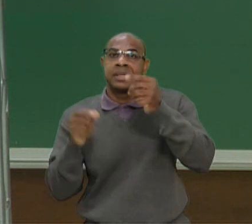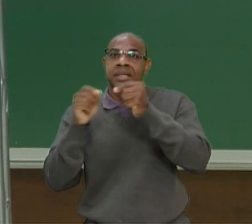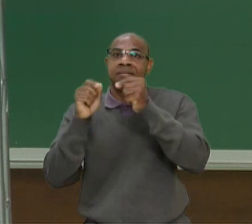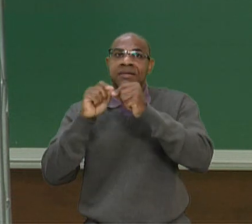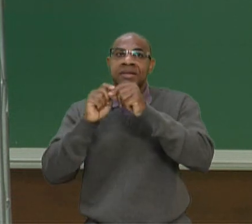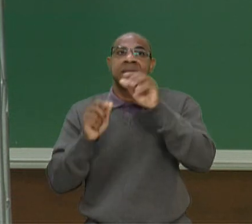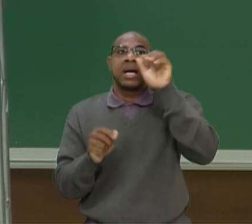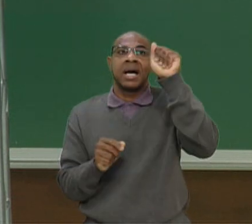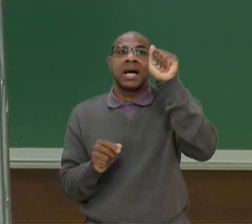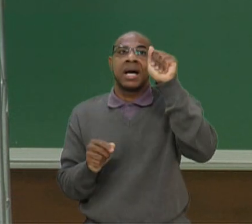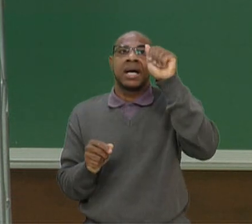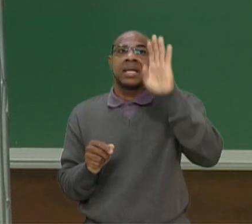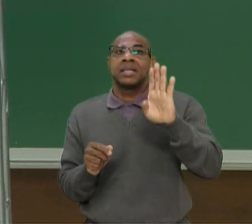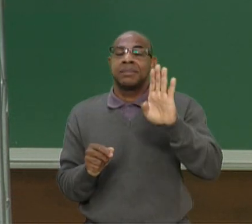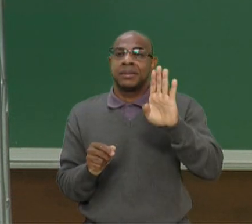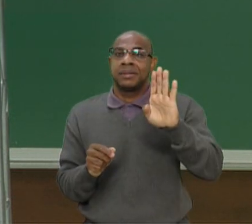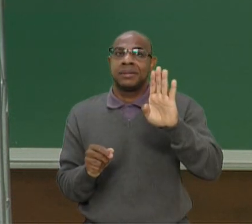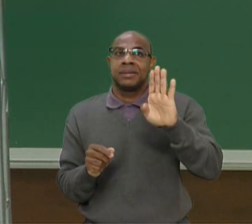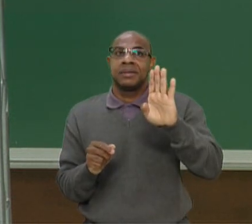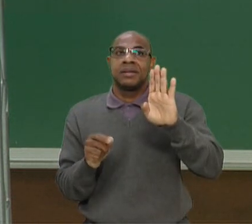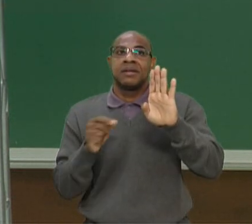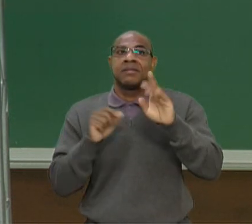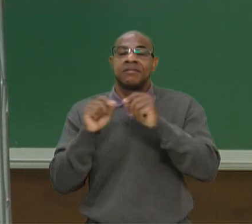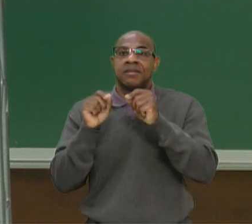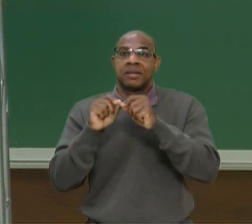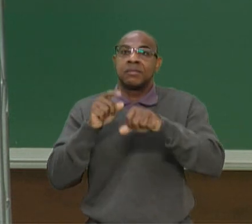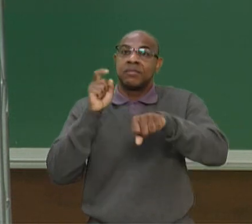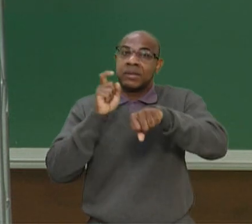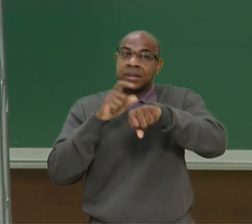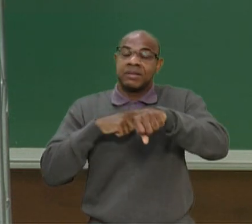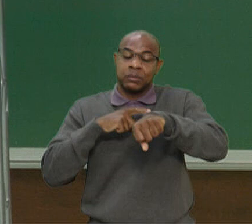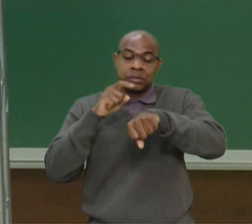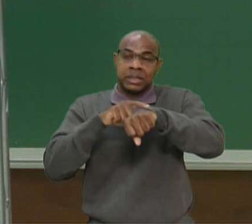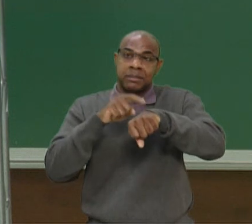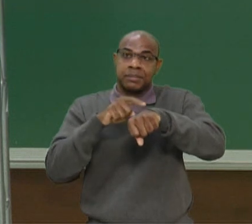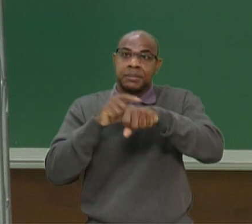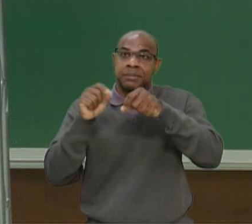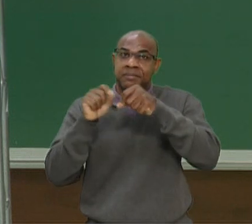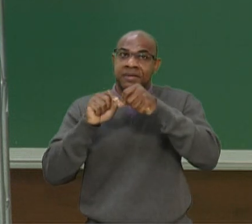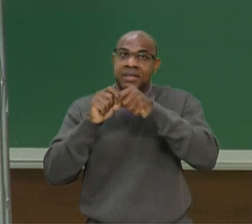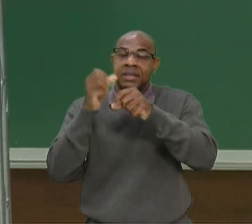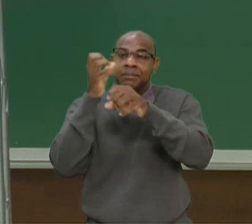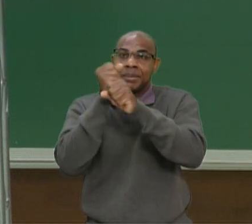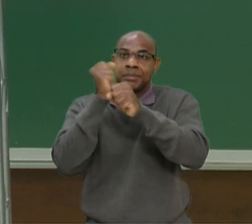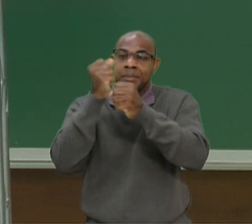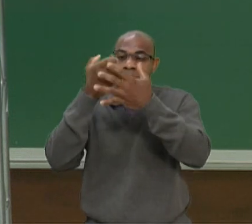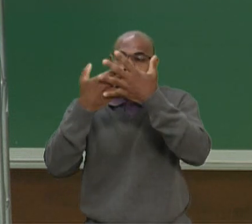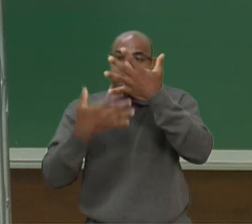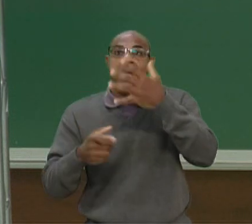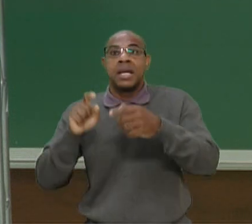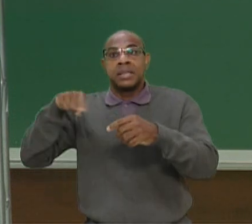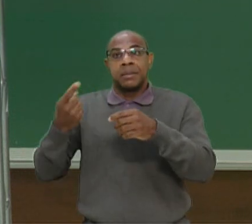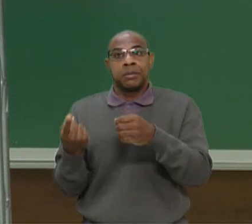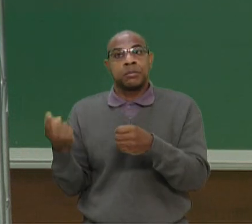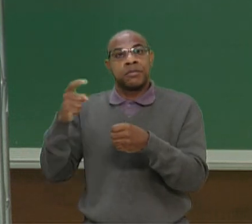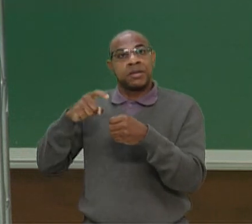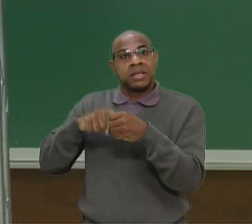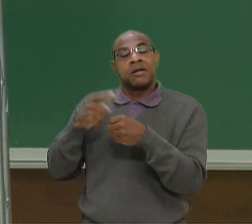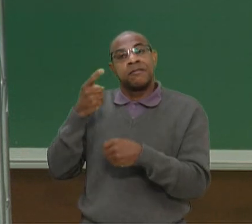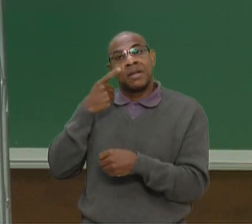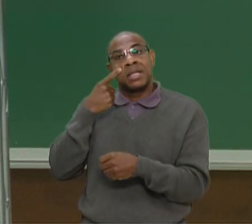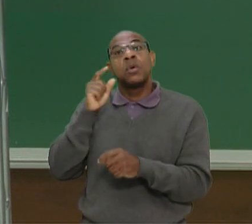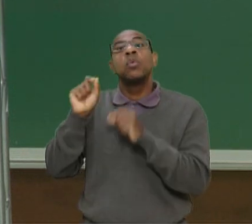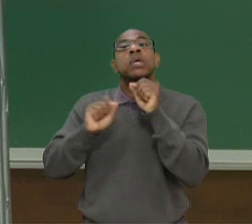o conjugado de w. Vocês vão ter um tempinho para resolver essa questão e depois a gente retorna para conferir o que